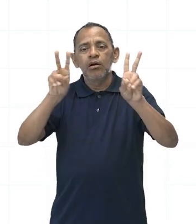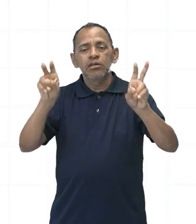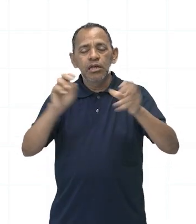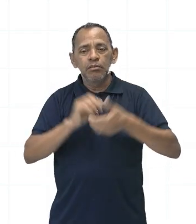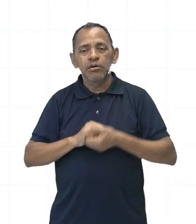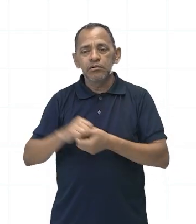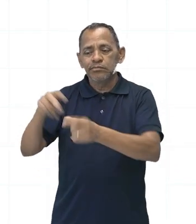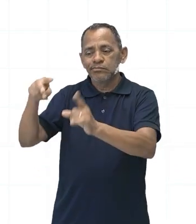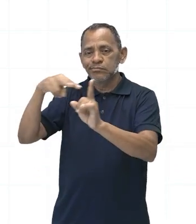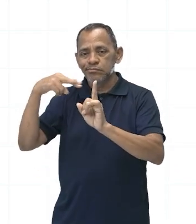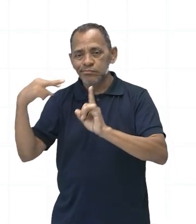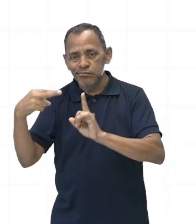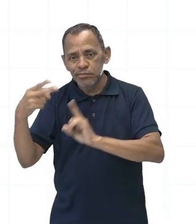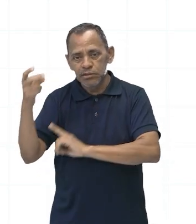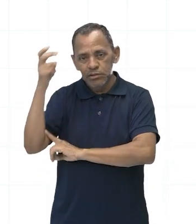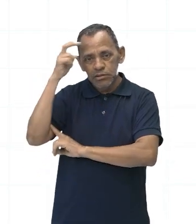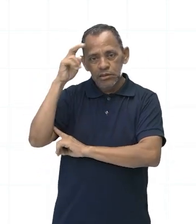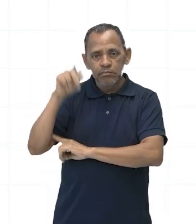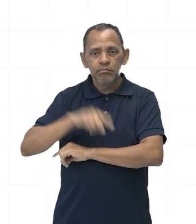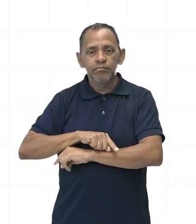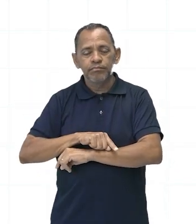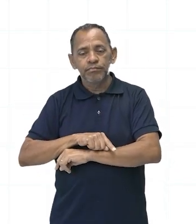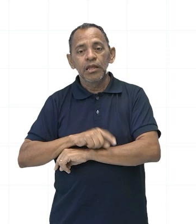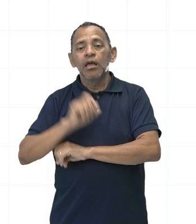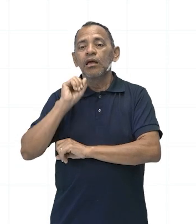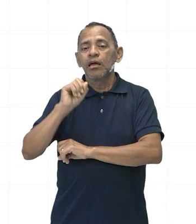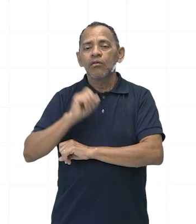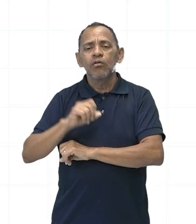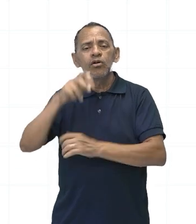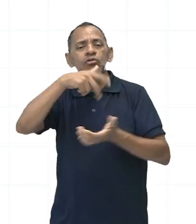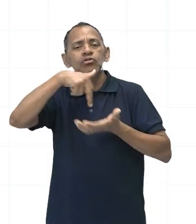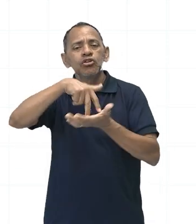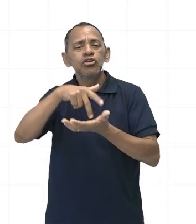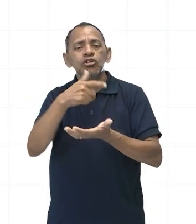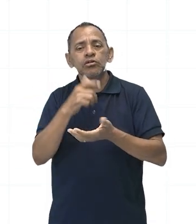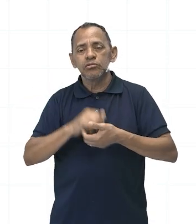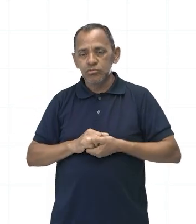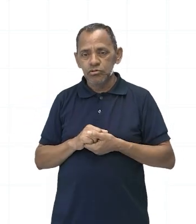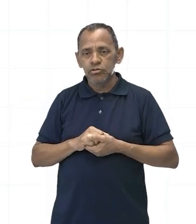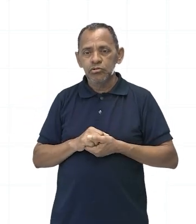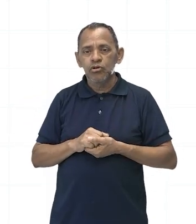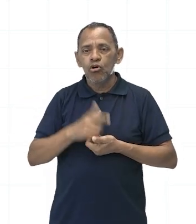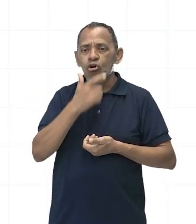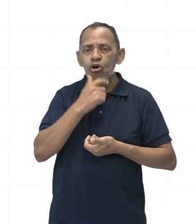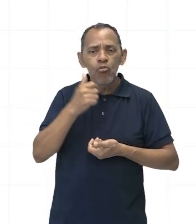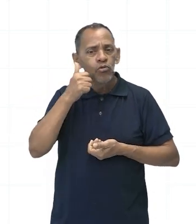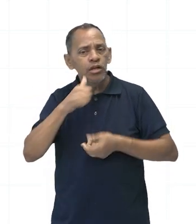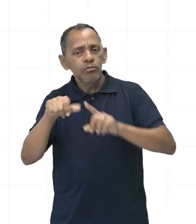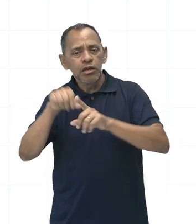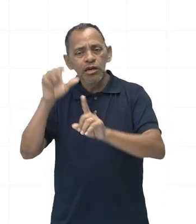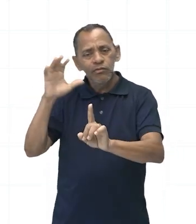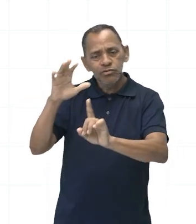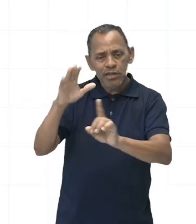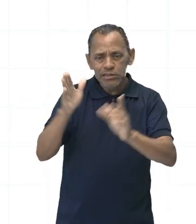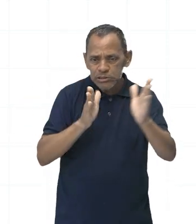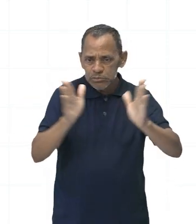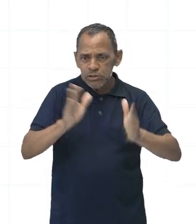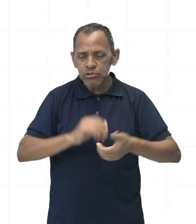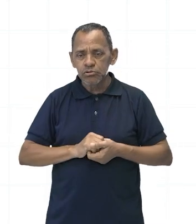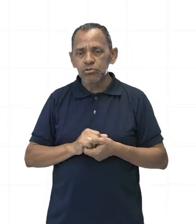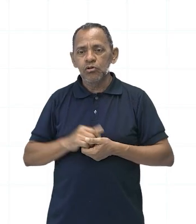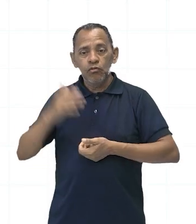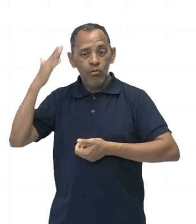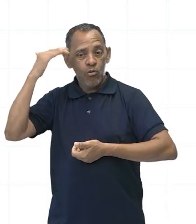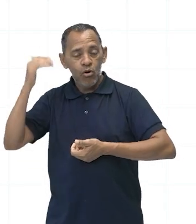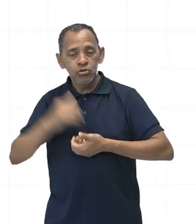aspectos culturais. E quais foram esses dançarinos que influenciaram tanto no Brasil? Grandes nomes,